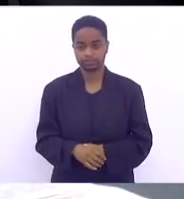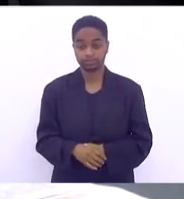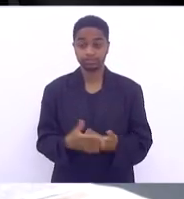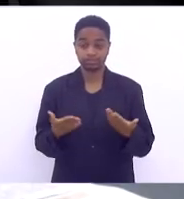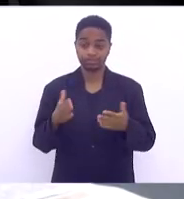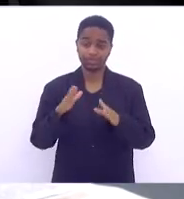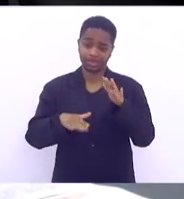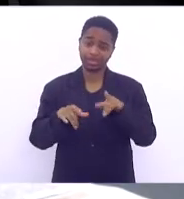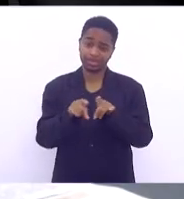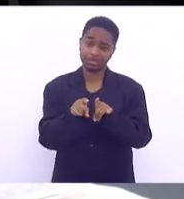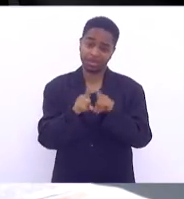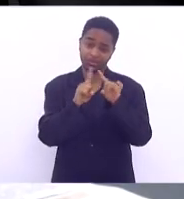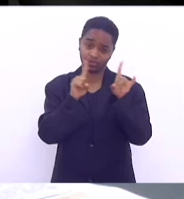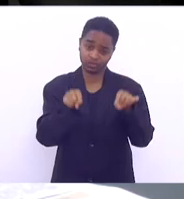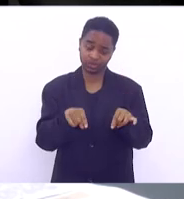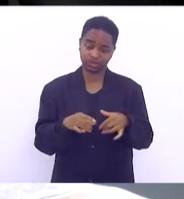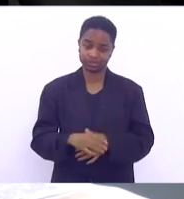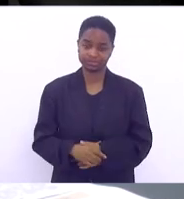o servidor, né?